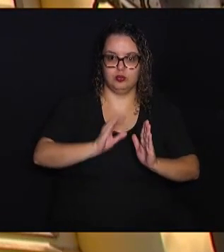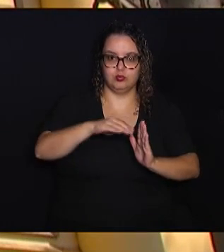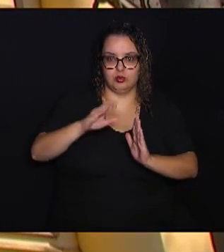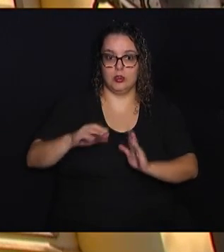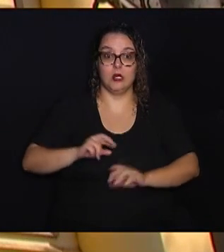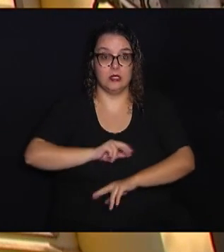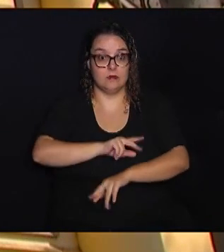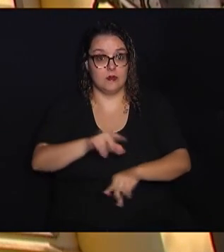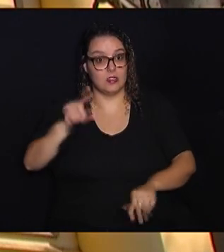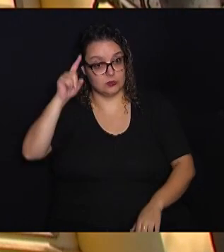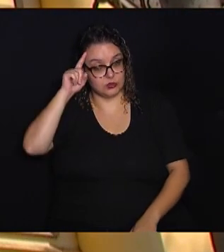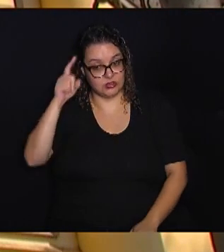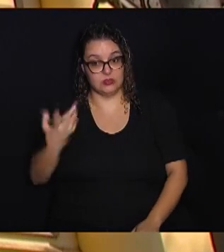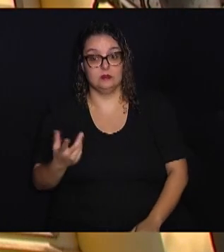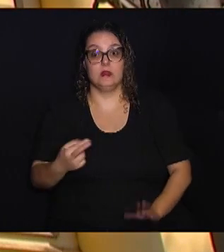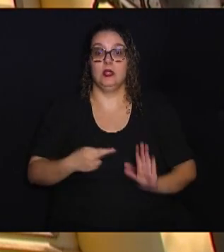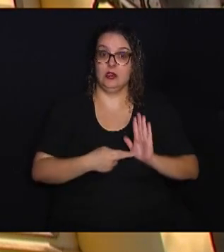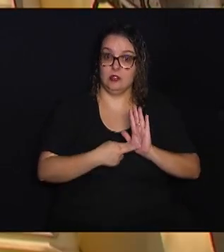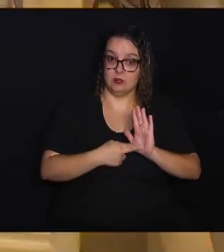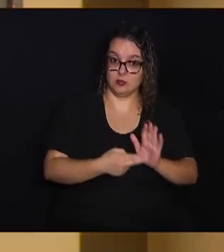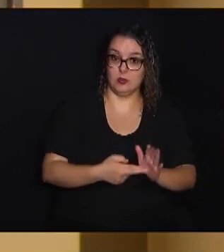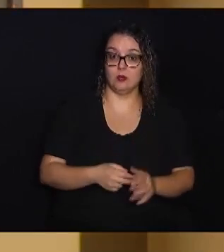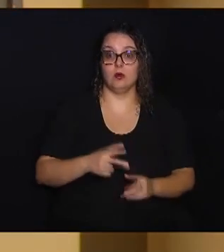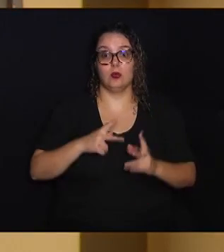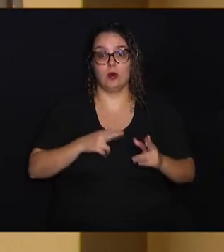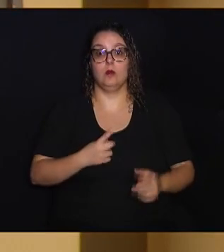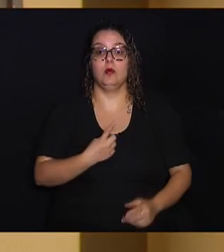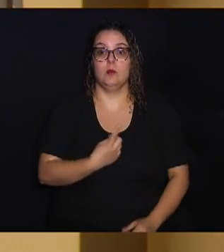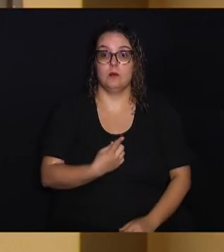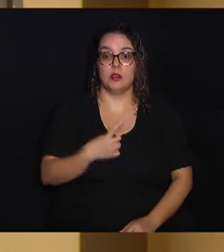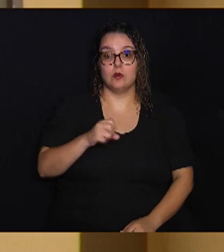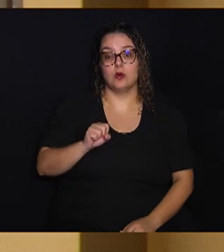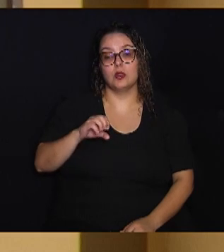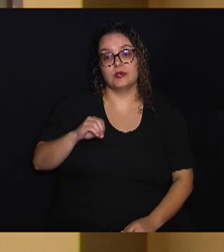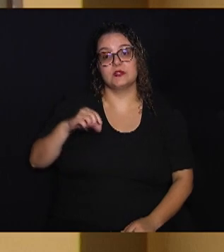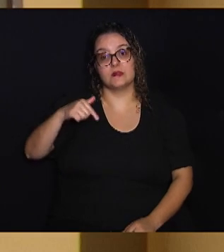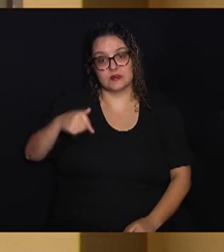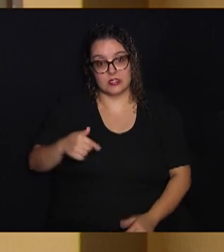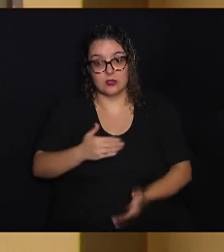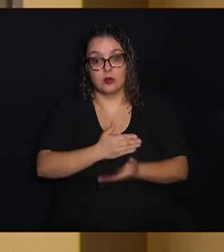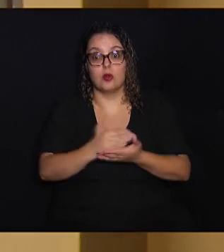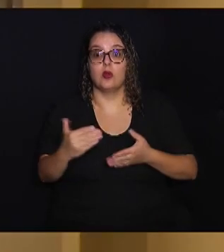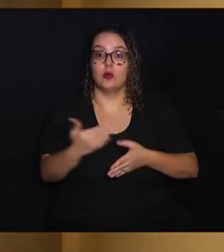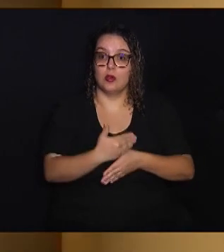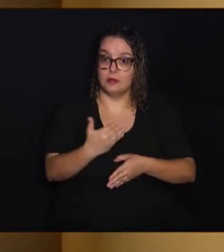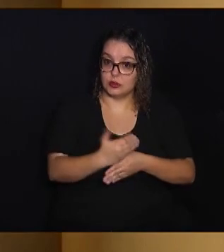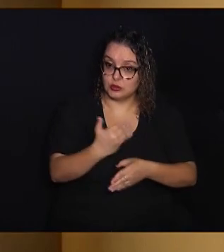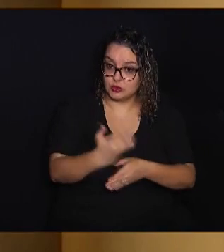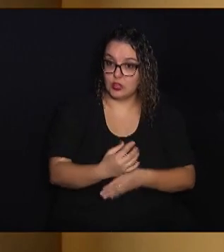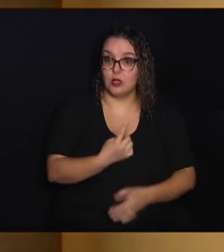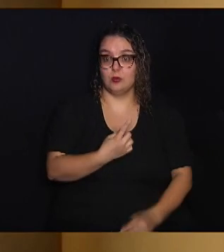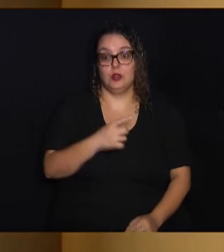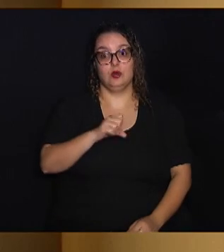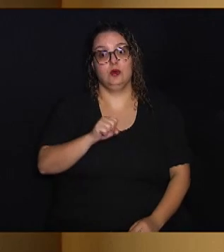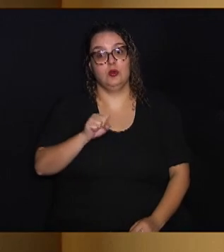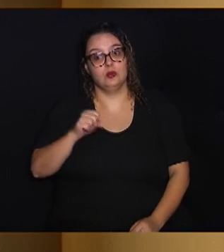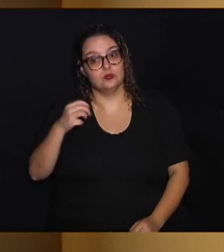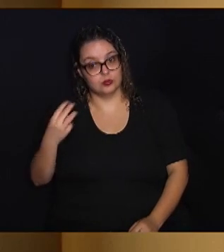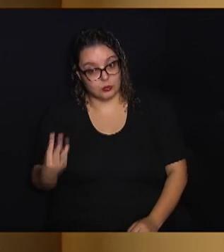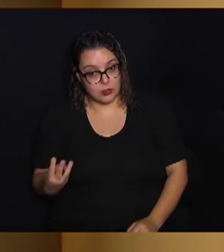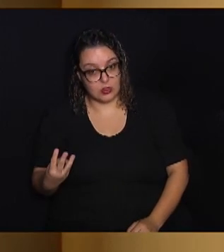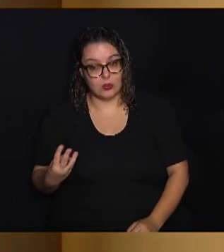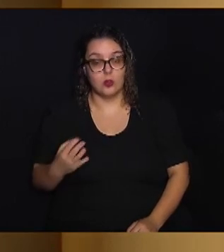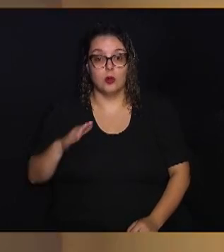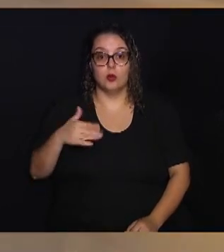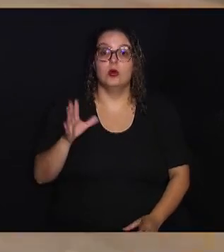várias datas que representam, como 1807, quando iniciou a construção, 1883, quando